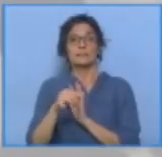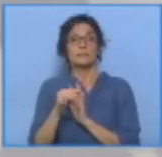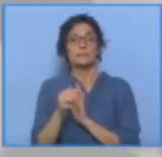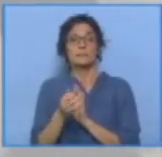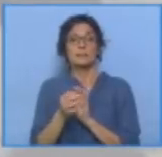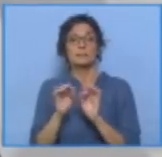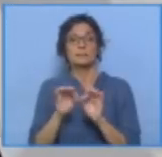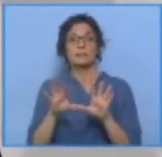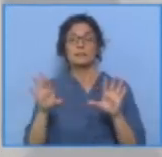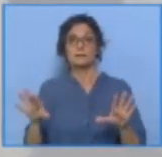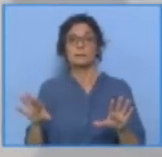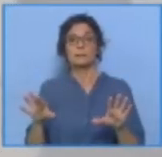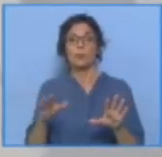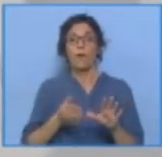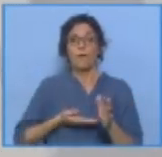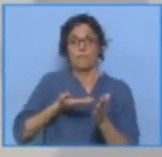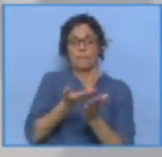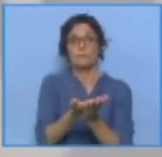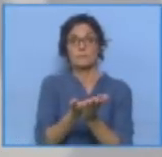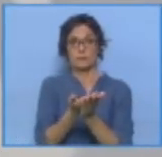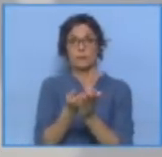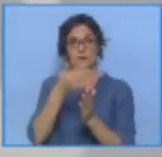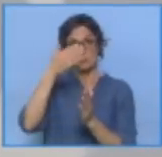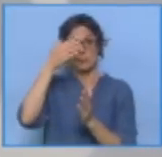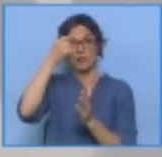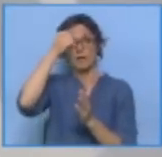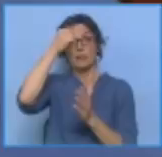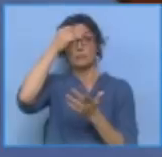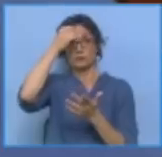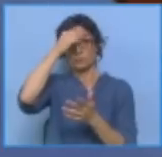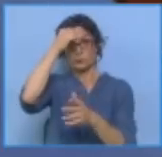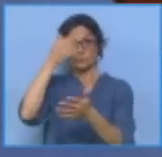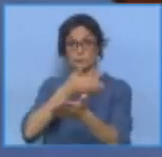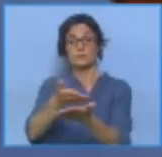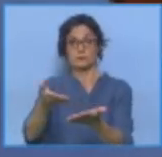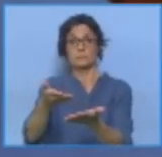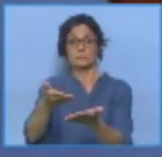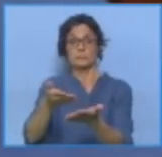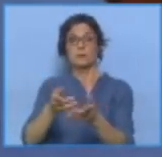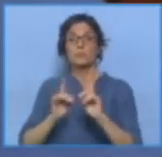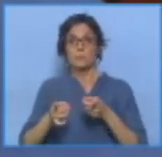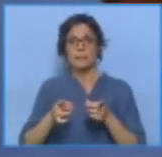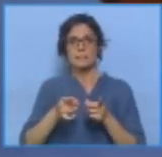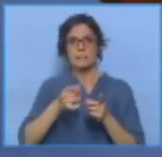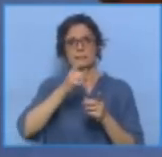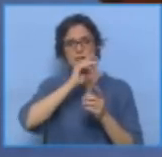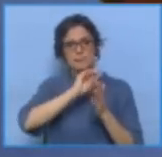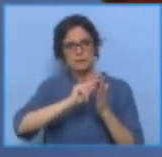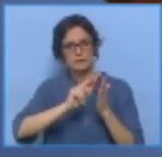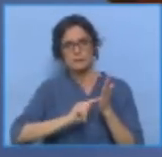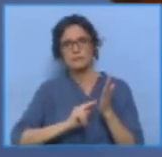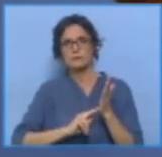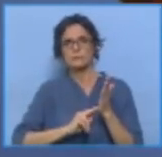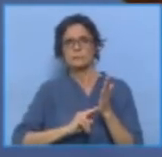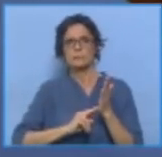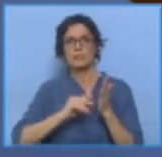para este domingo, na reflexão do Laboratório da Fé, é a partir desta expressão do profeta: jorrará uma nascente que nos vai